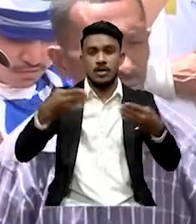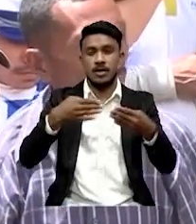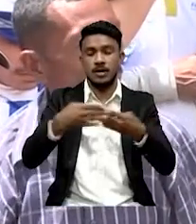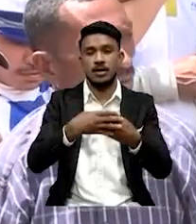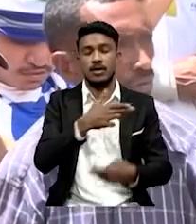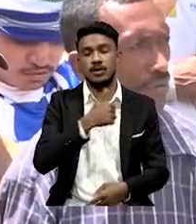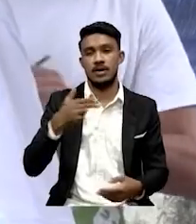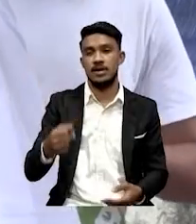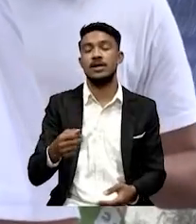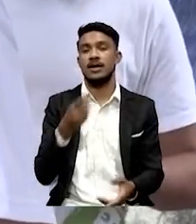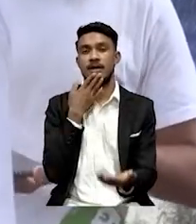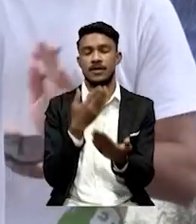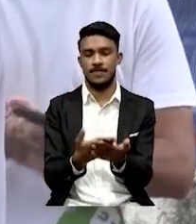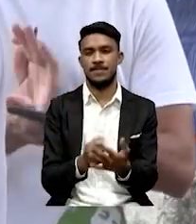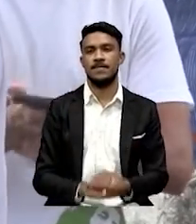de matéria.